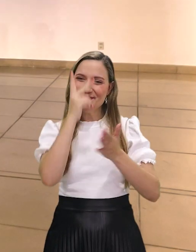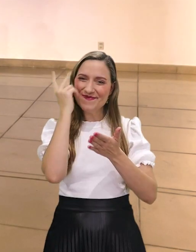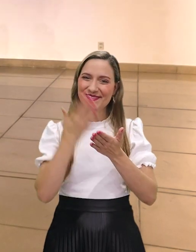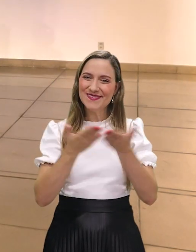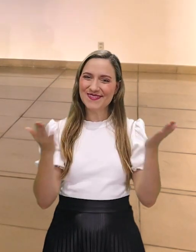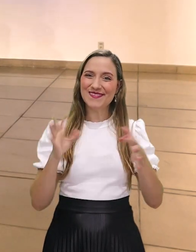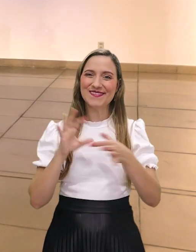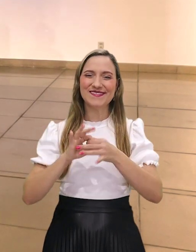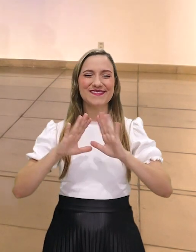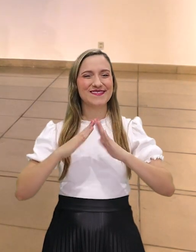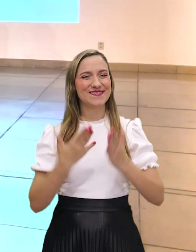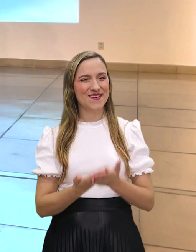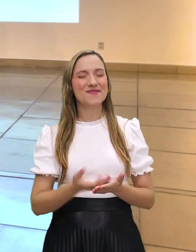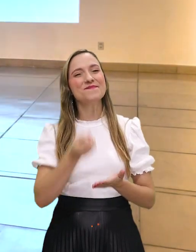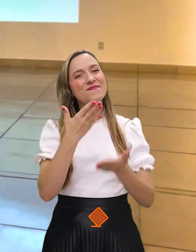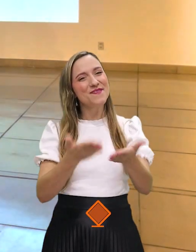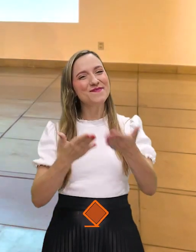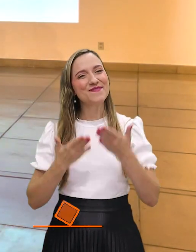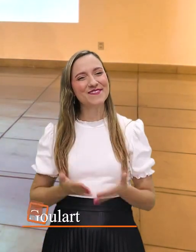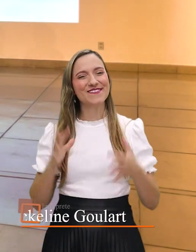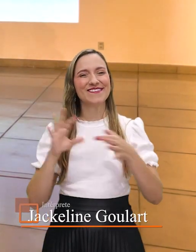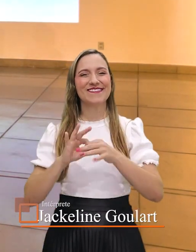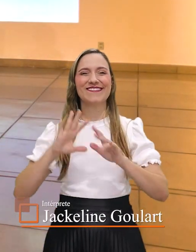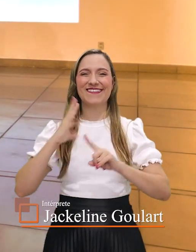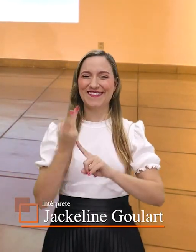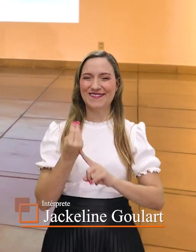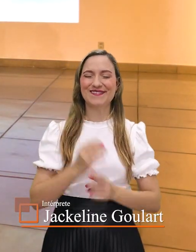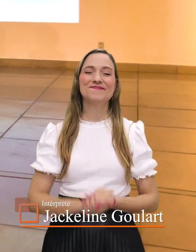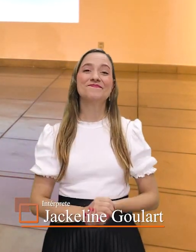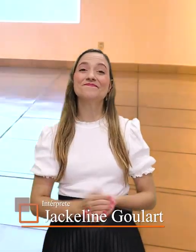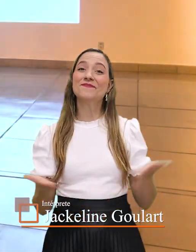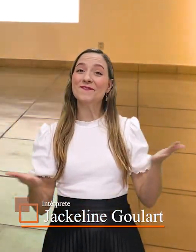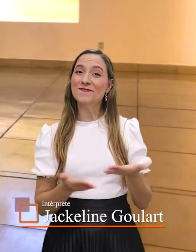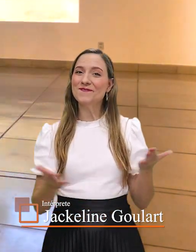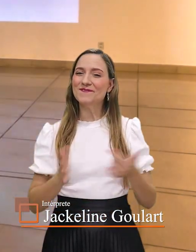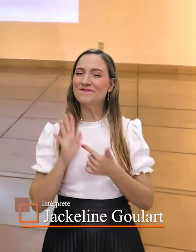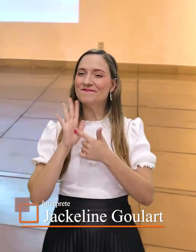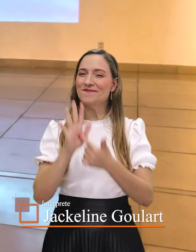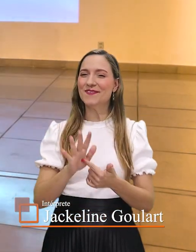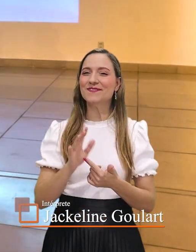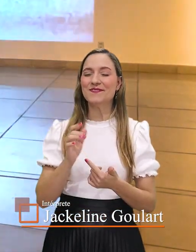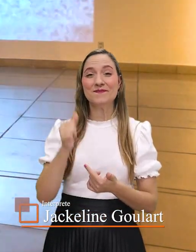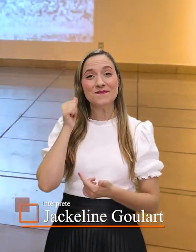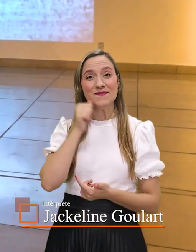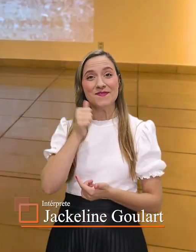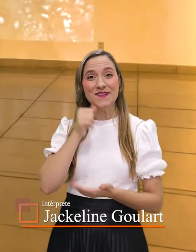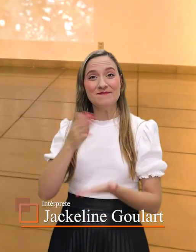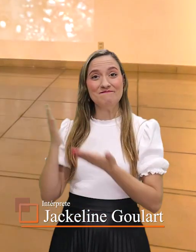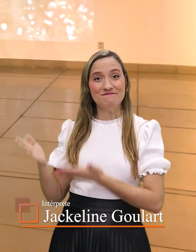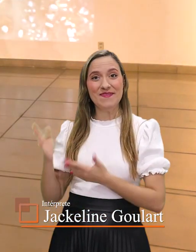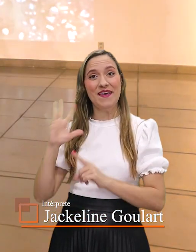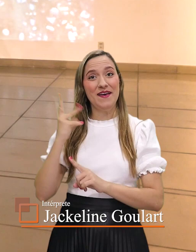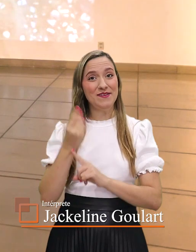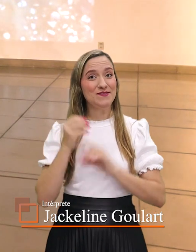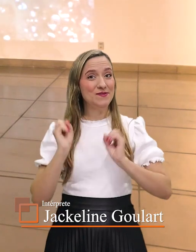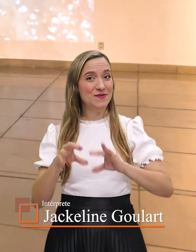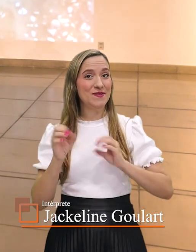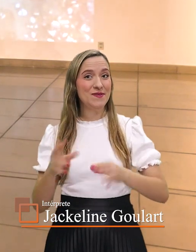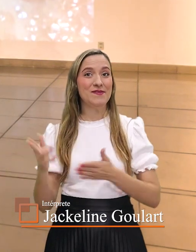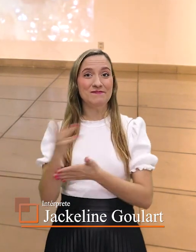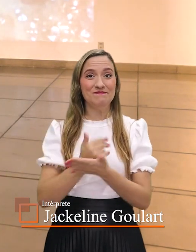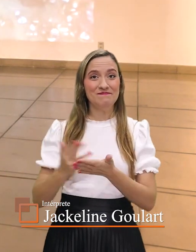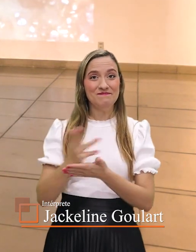pessoal do Conexão Escola, bem-vindos ao Conectarte. Hoje nós vamos apresentar essa arte educadora e